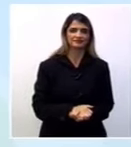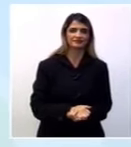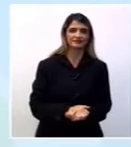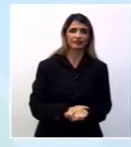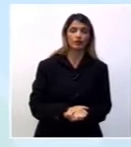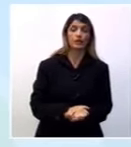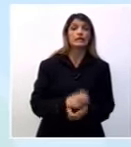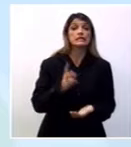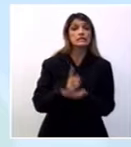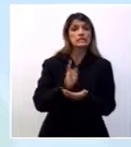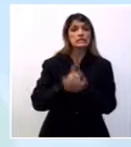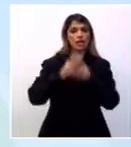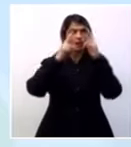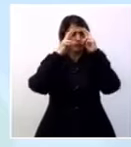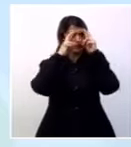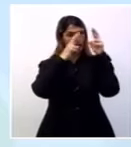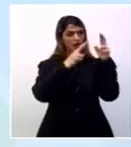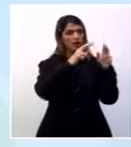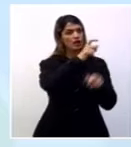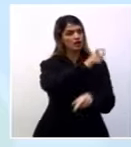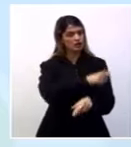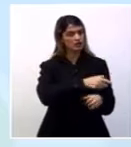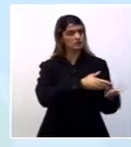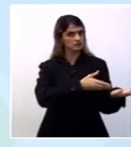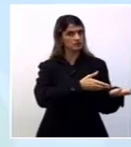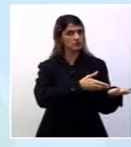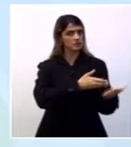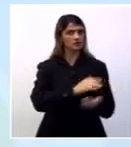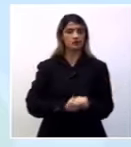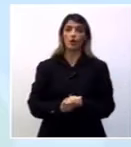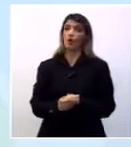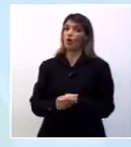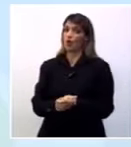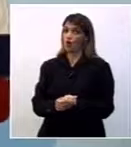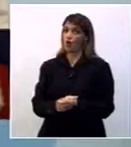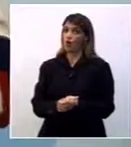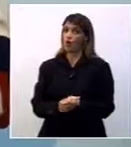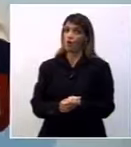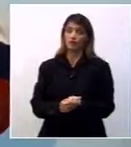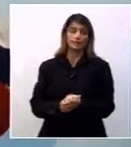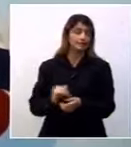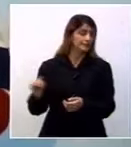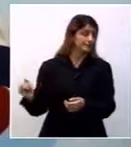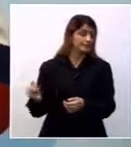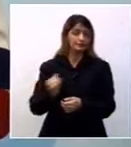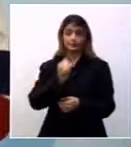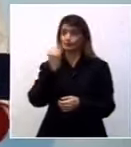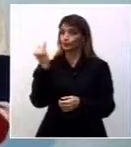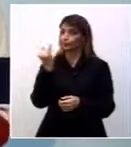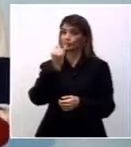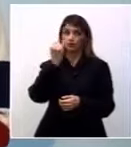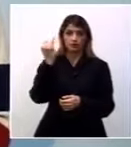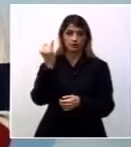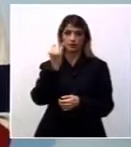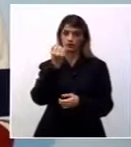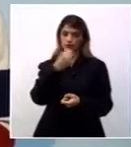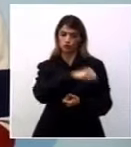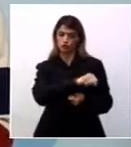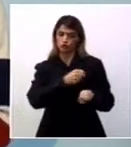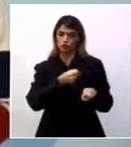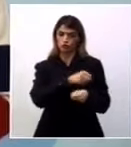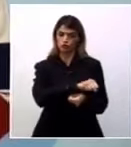Tenha sempre respeito pelo outro. Gente, isso é um fator importantíssimo na hora de executar uma aula de luta,